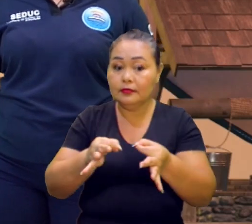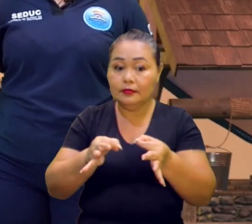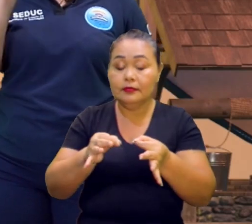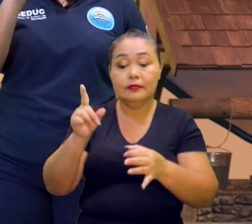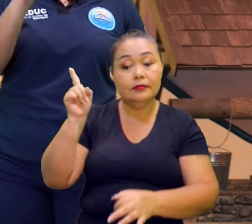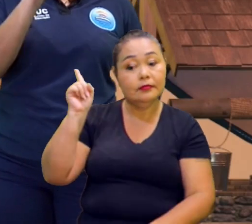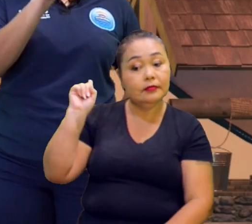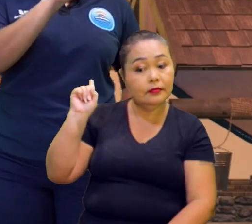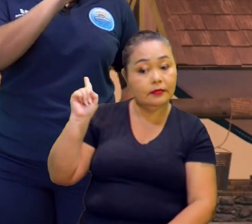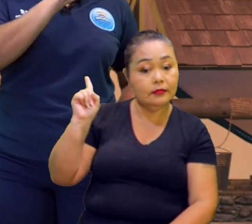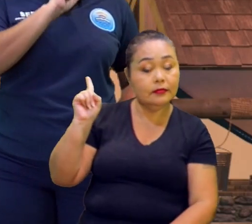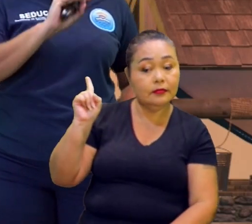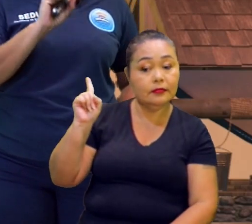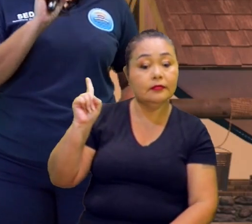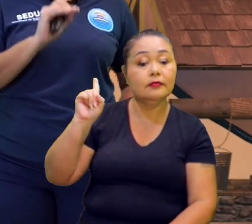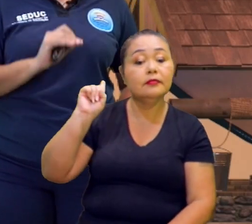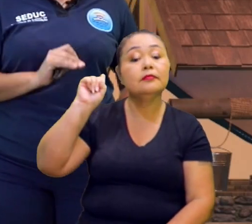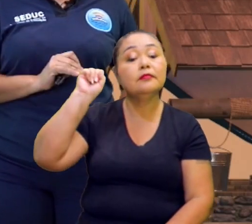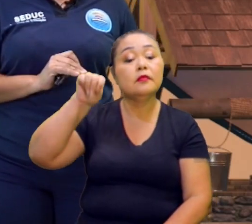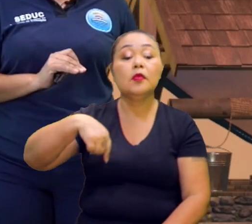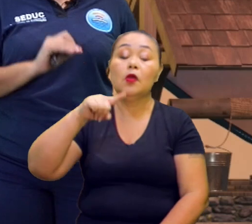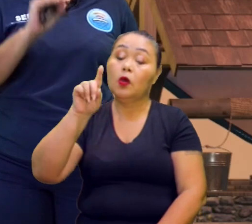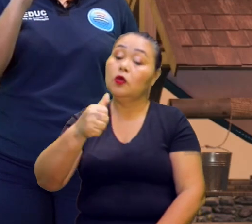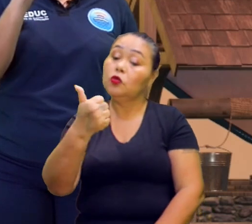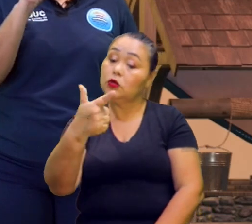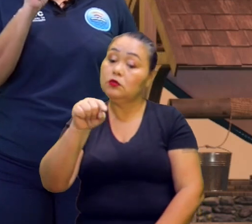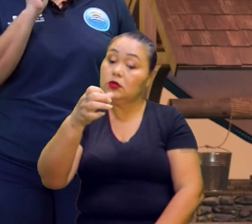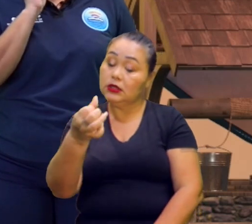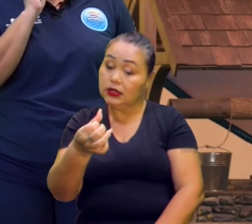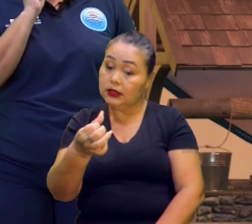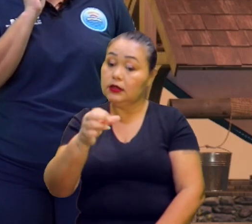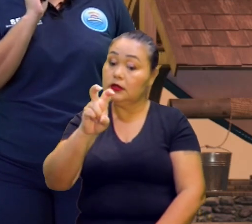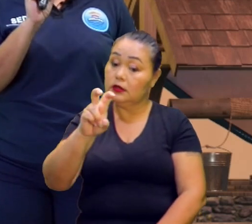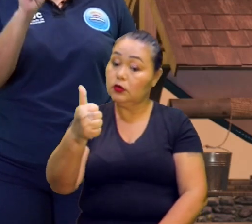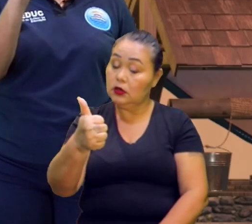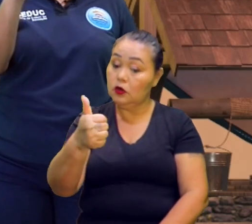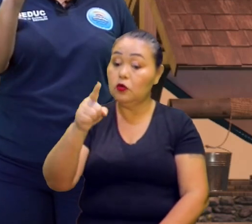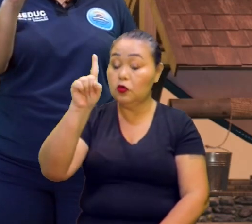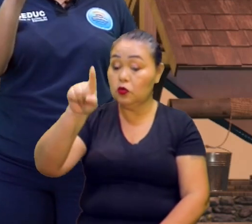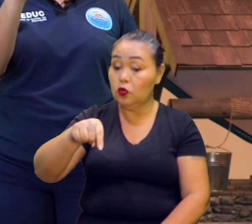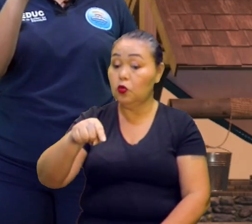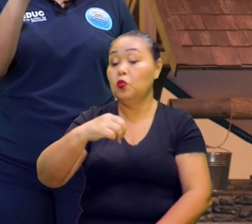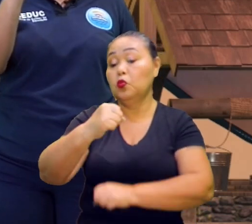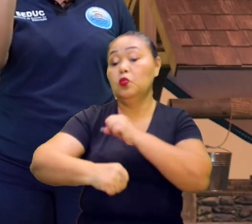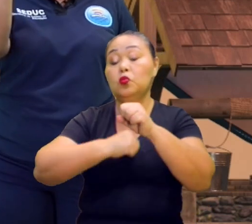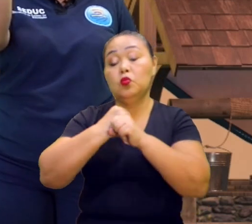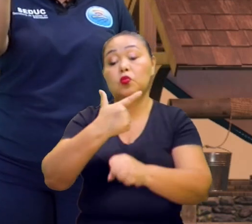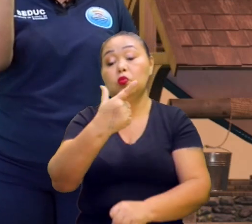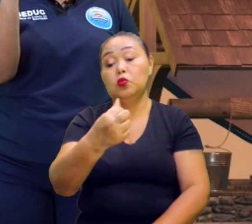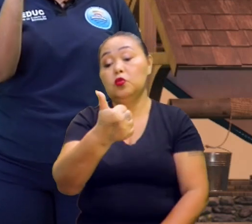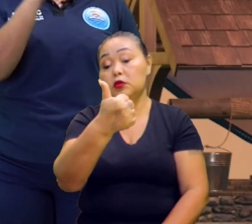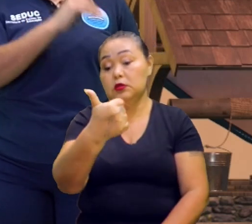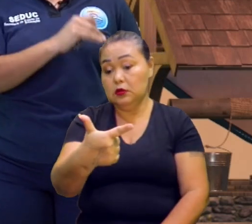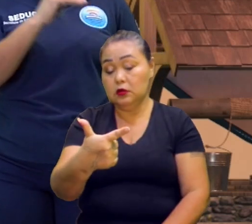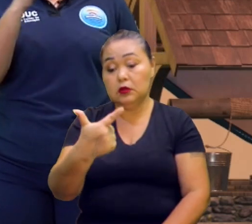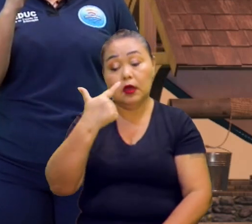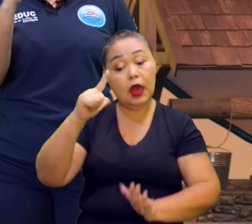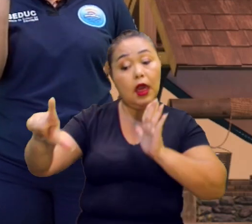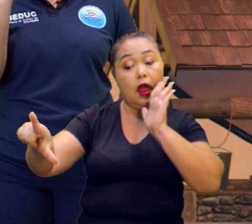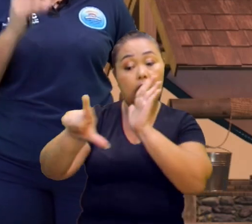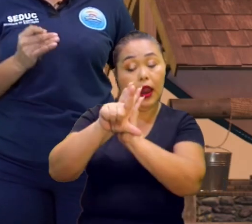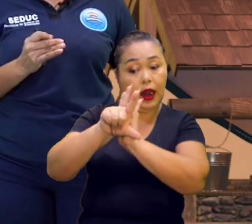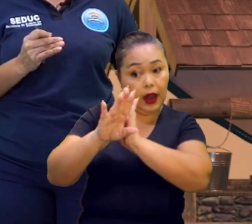aí, a Lei 12.651, de 2012, que é a nossa lei maior do